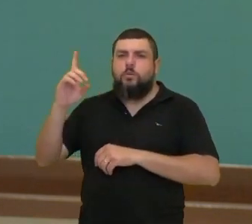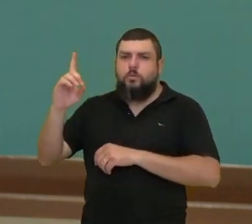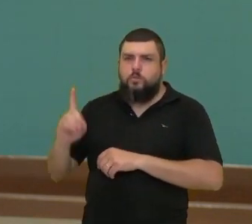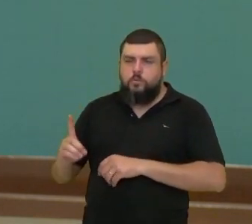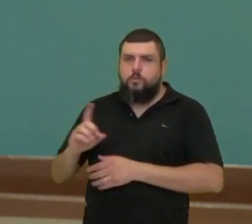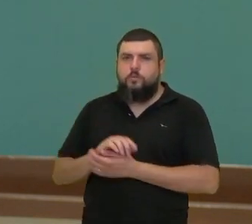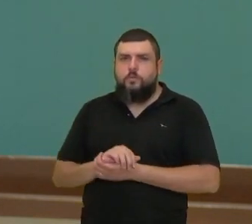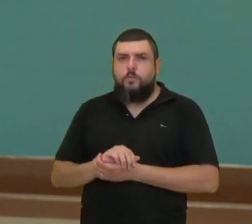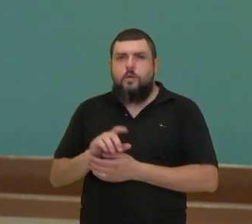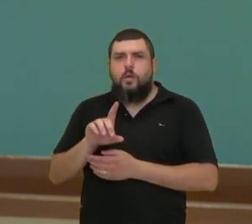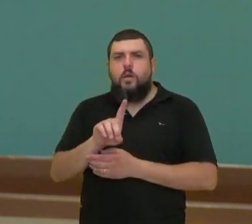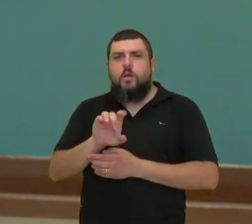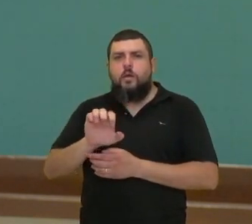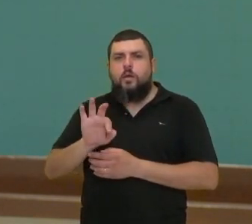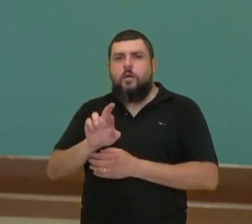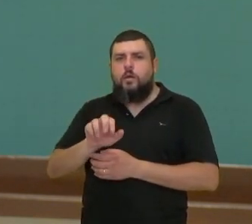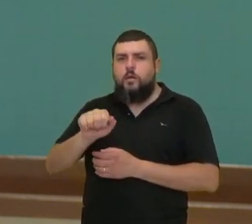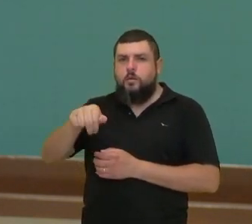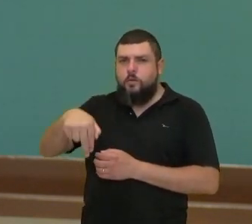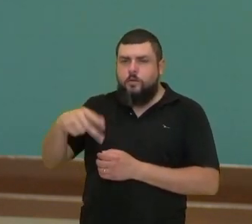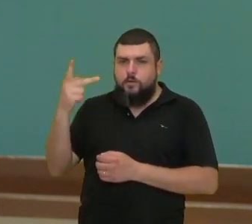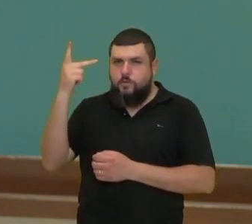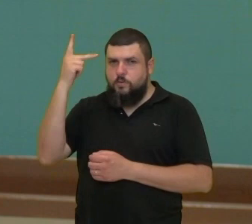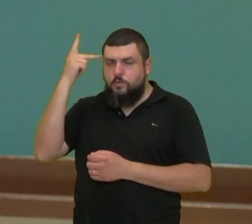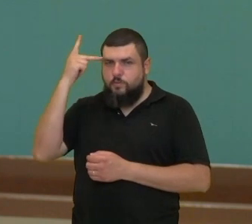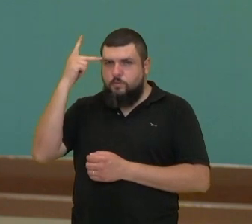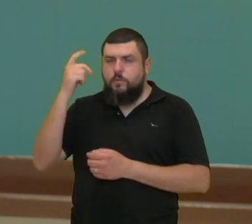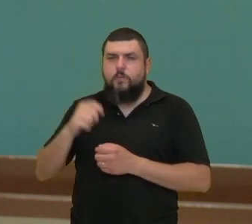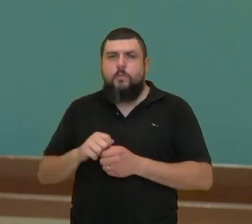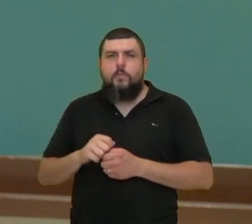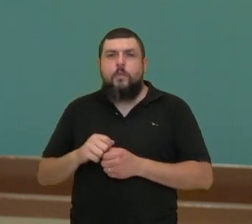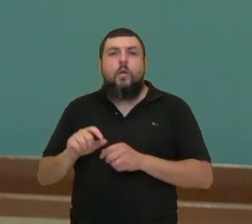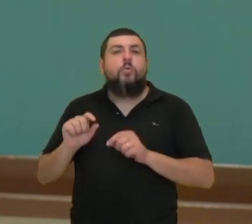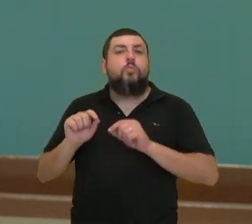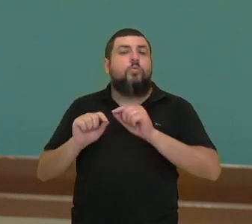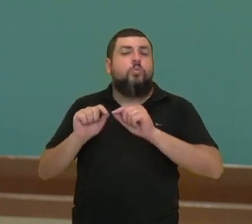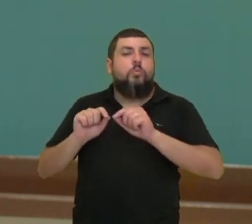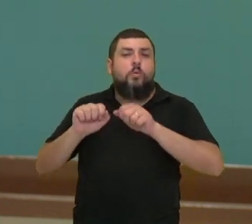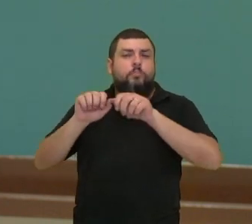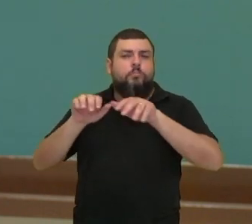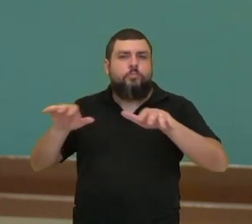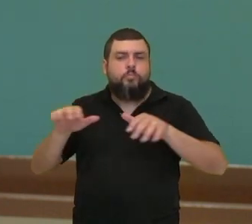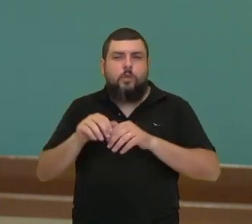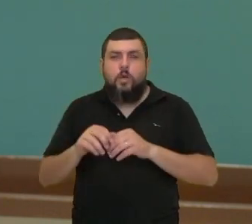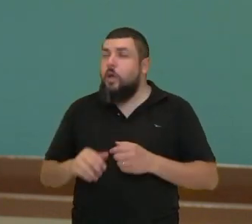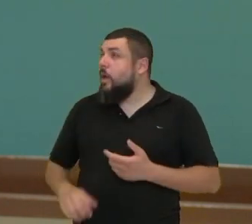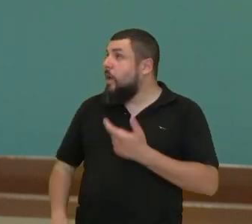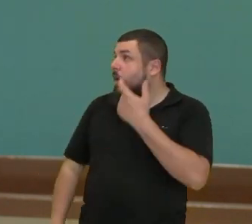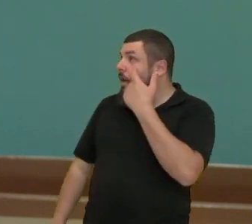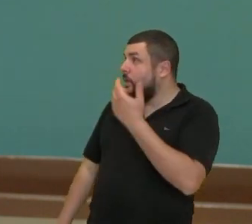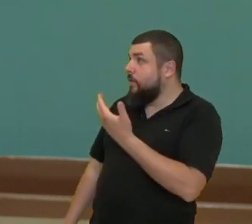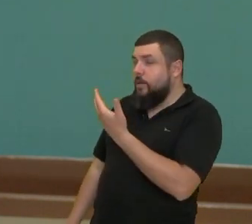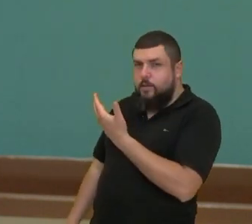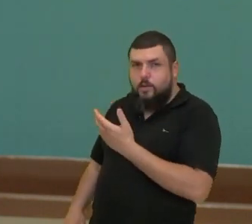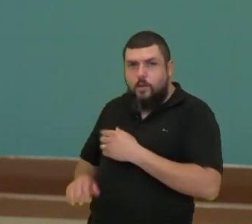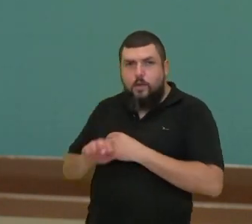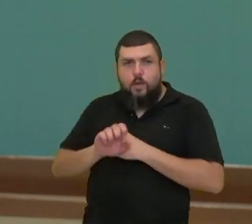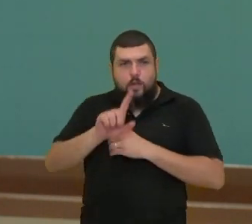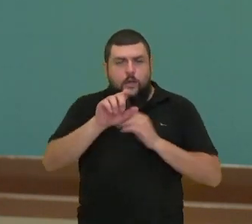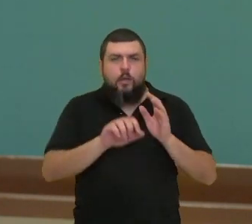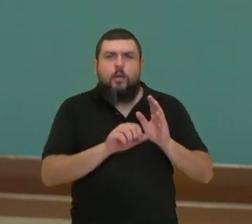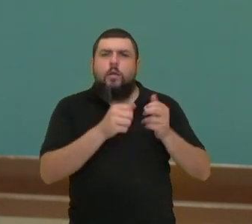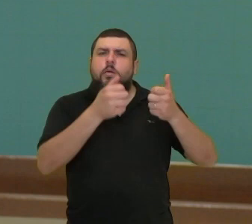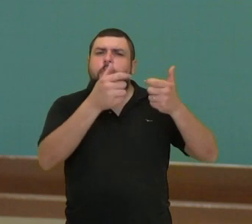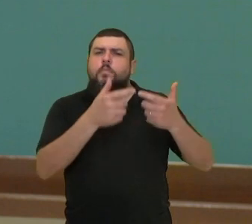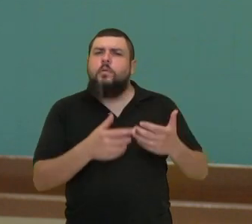né, que foi o Detran São Paulo, ele divulgou com a linguagem dele. Aqui a reportagem está explicando esse decreto. Então, o